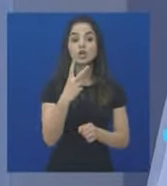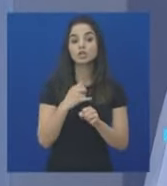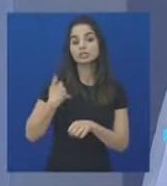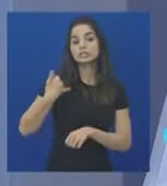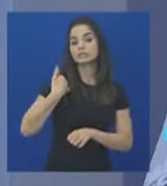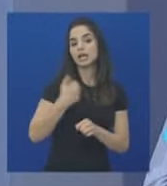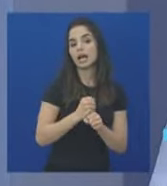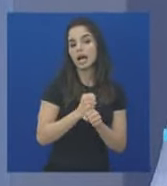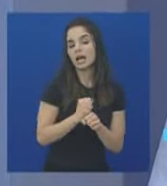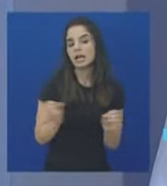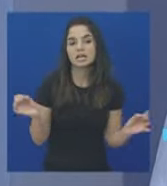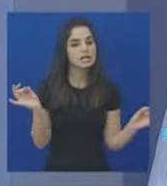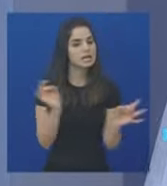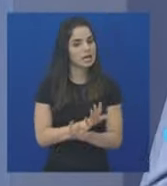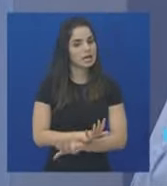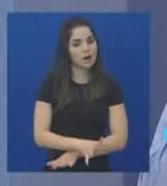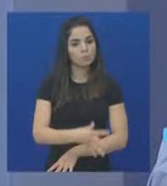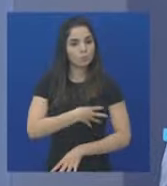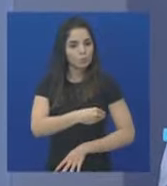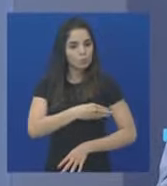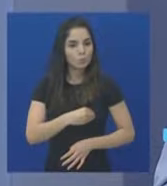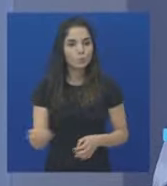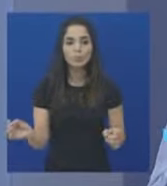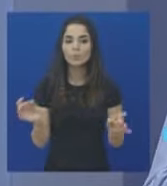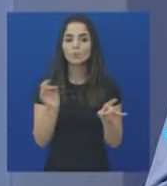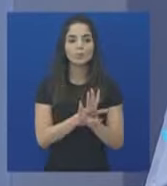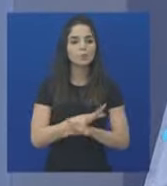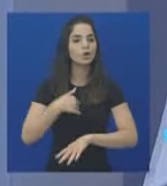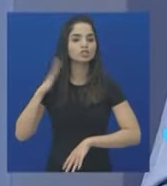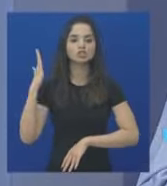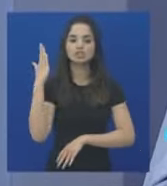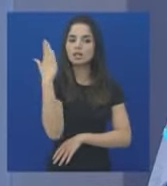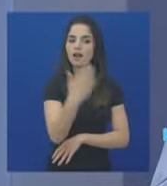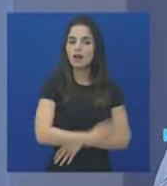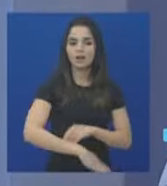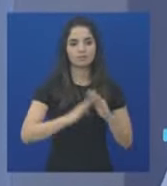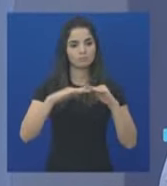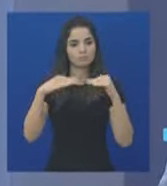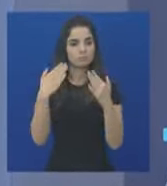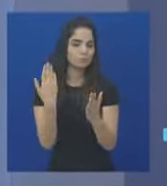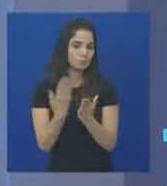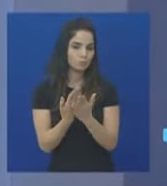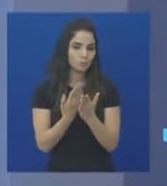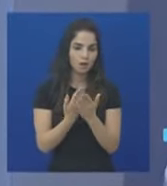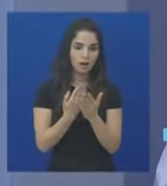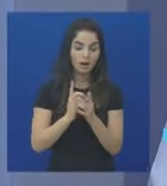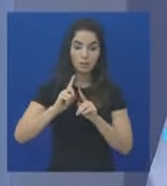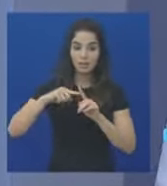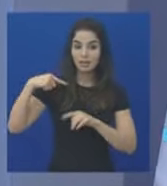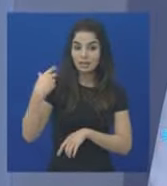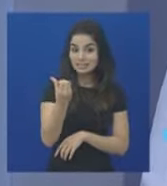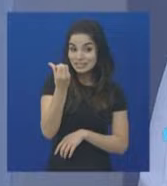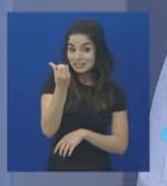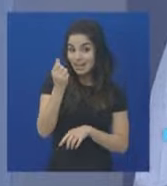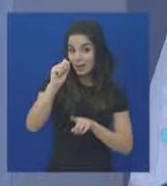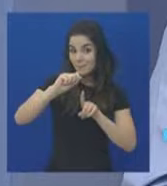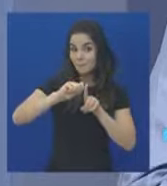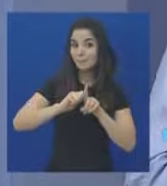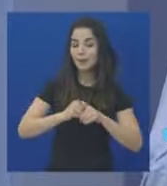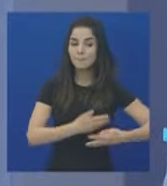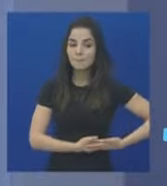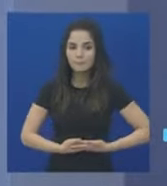o aleitamento materno, em seis meses, então a creche em tempo integral, e a partir dos seis meses, essas crianças